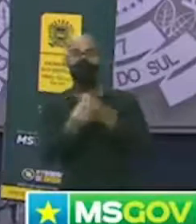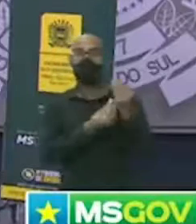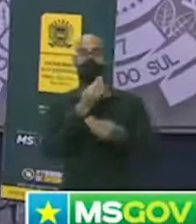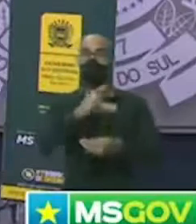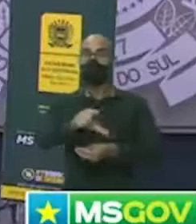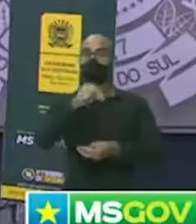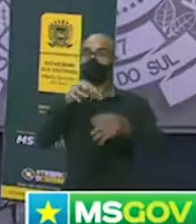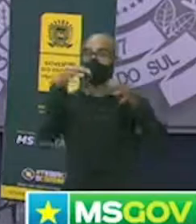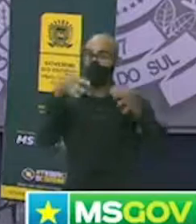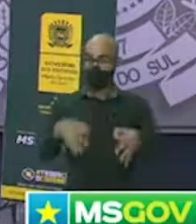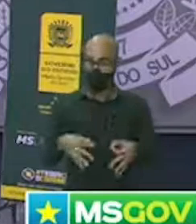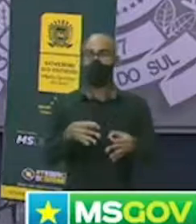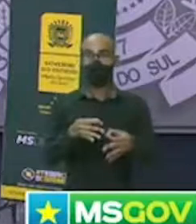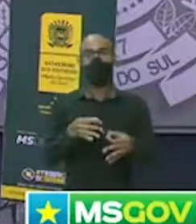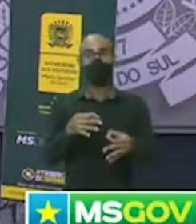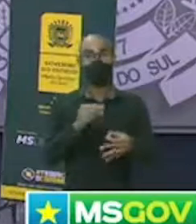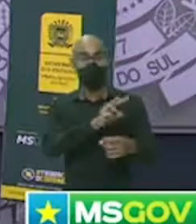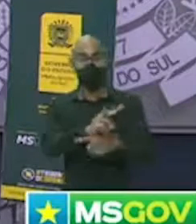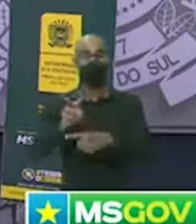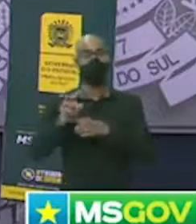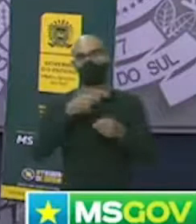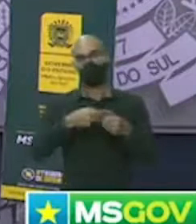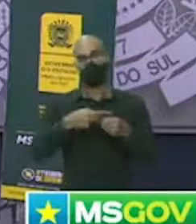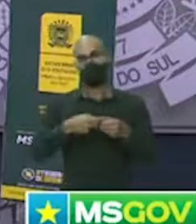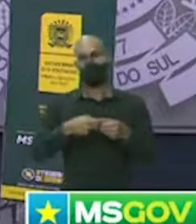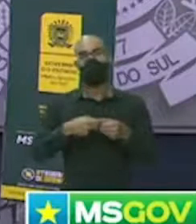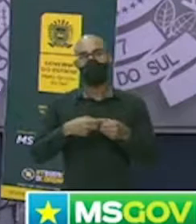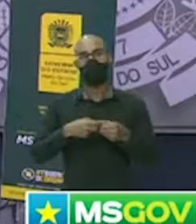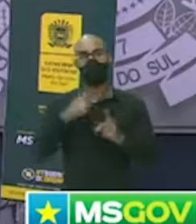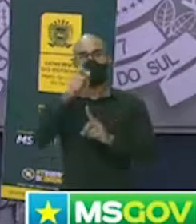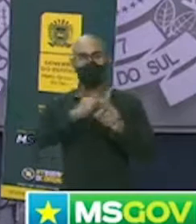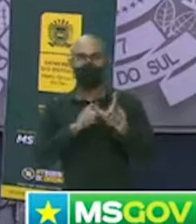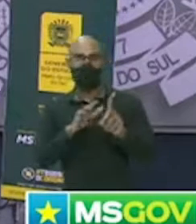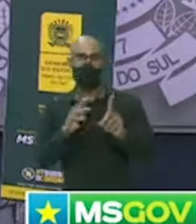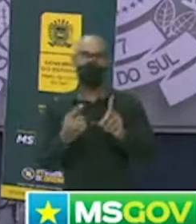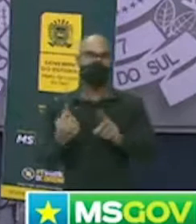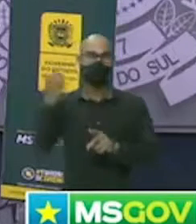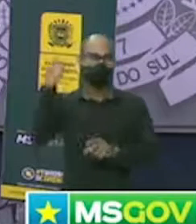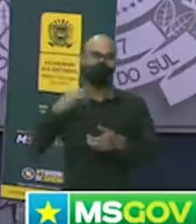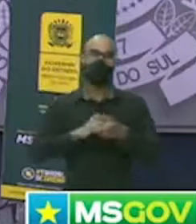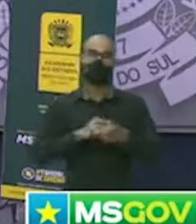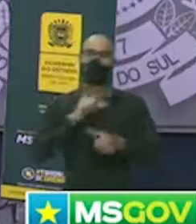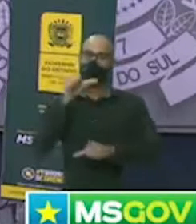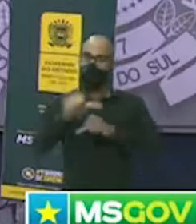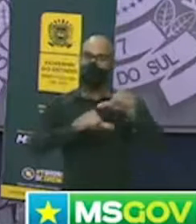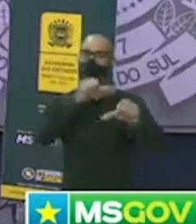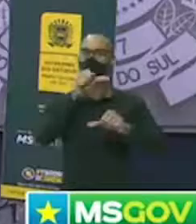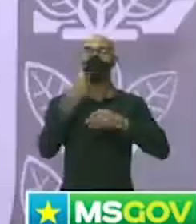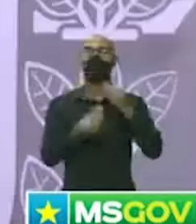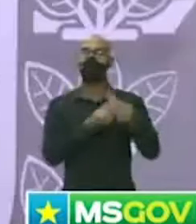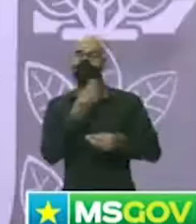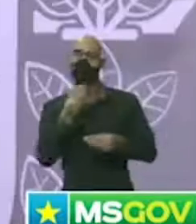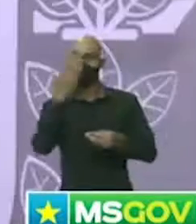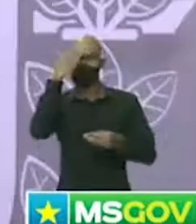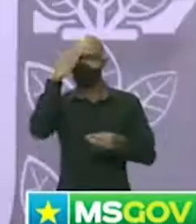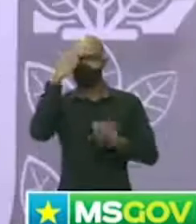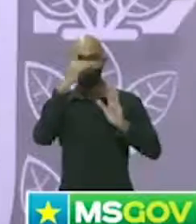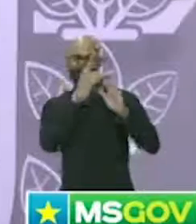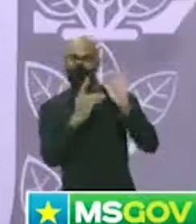assim, né, há cerca de um mês atrás, quando lançamos aquelas mudanças em relação a atividades